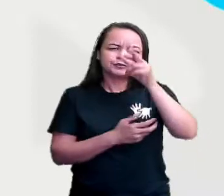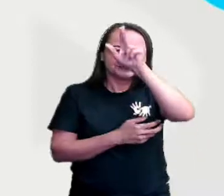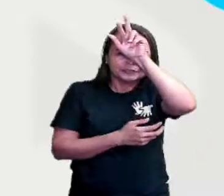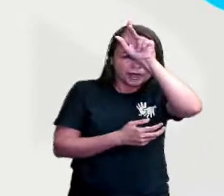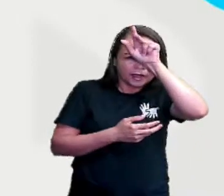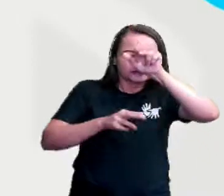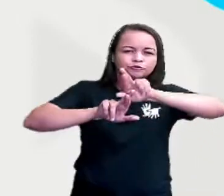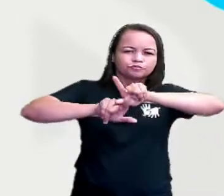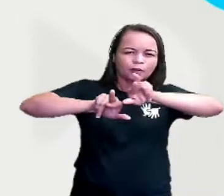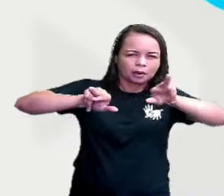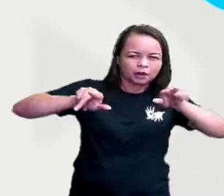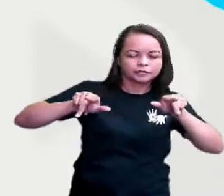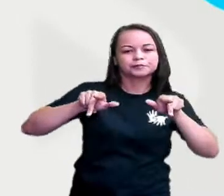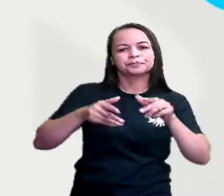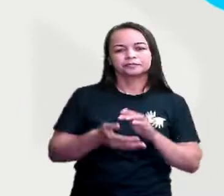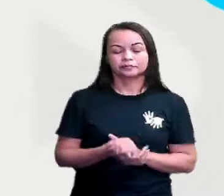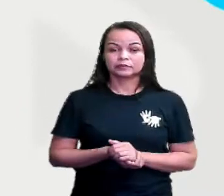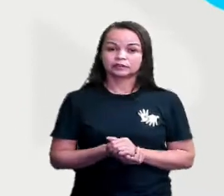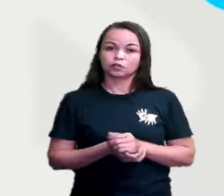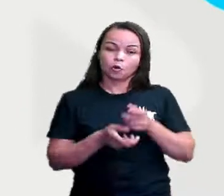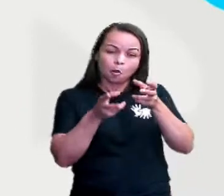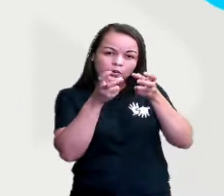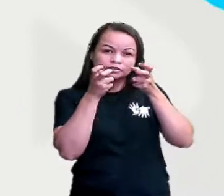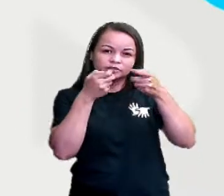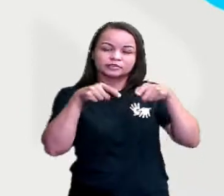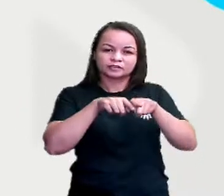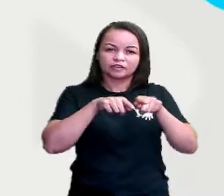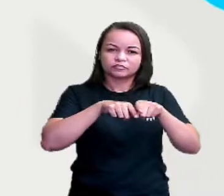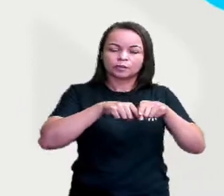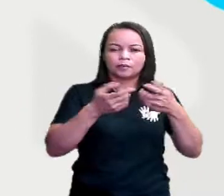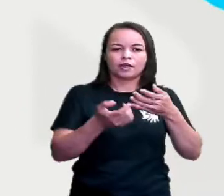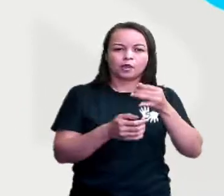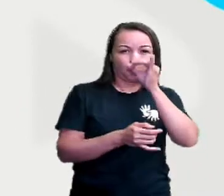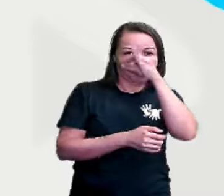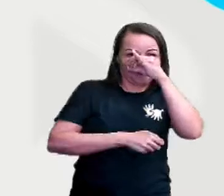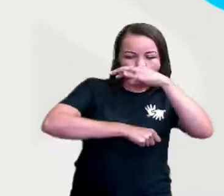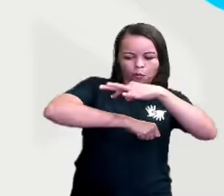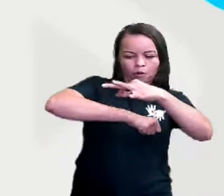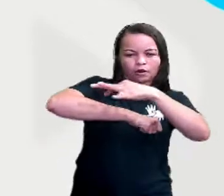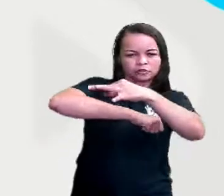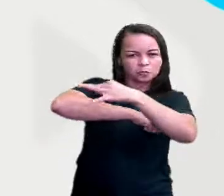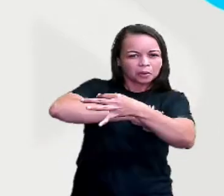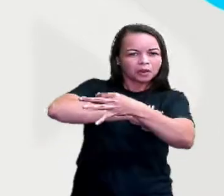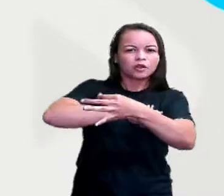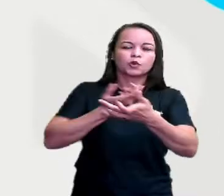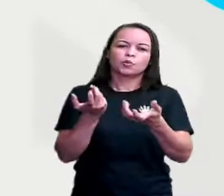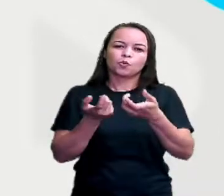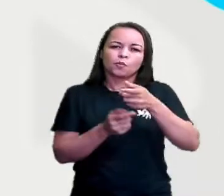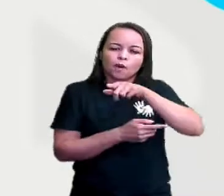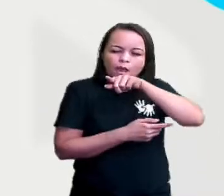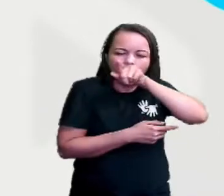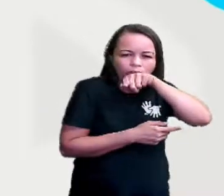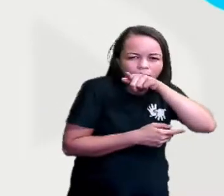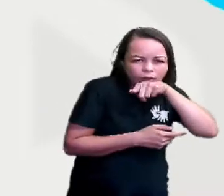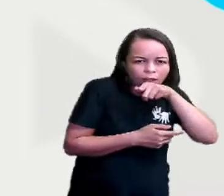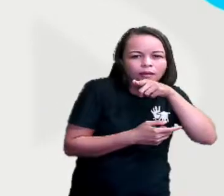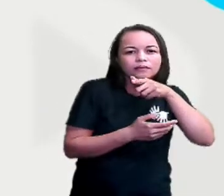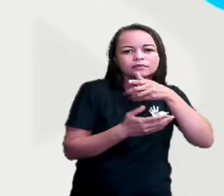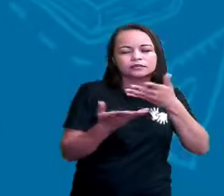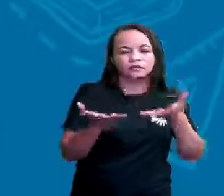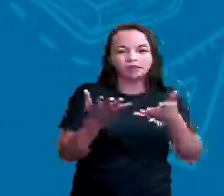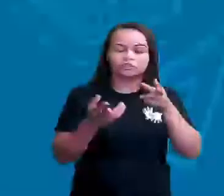observar um porco-espinho, uma anta, tá certo? Portanto, a gente consegue ver, né, que